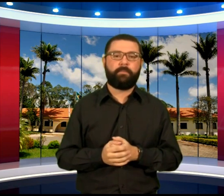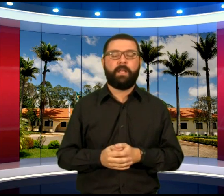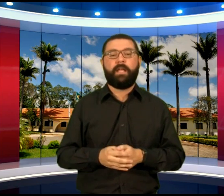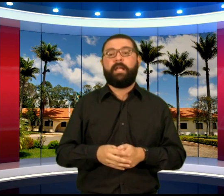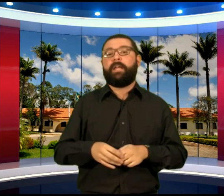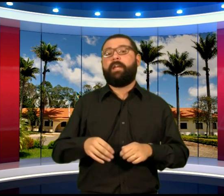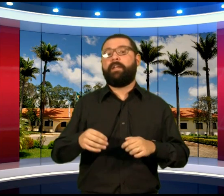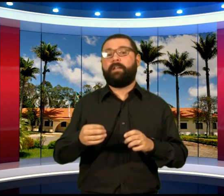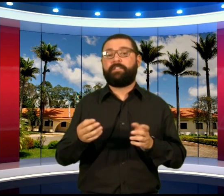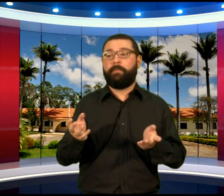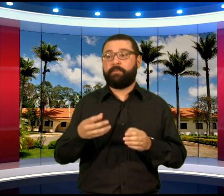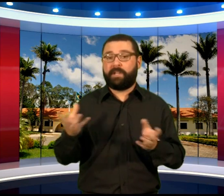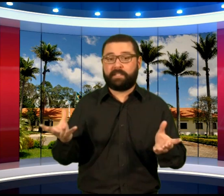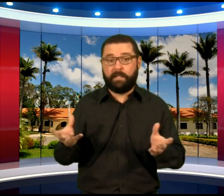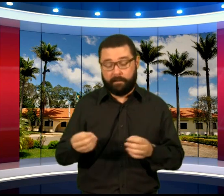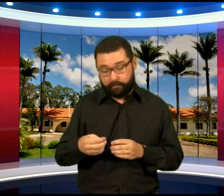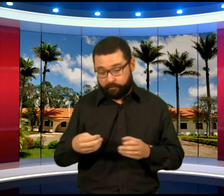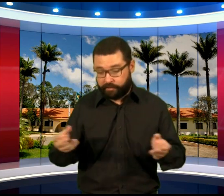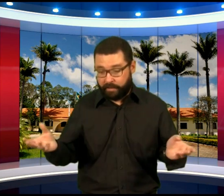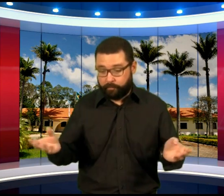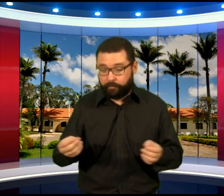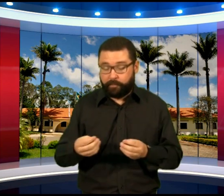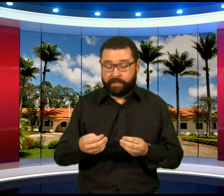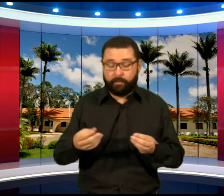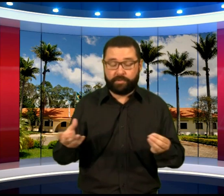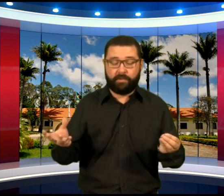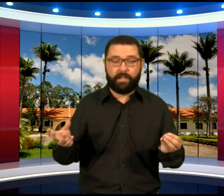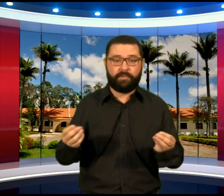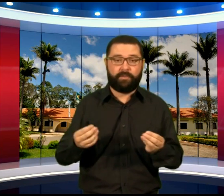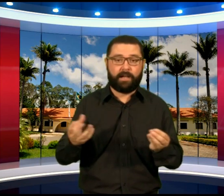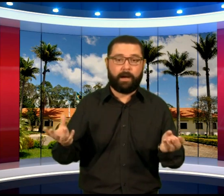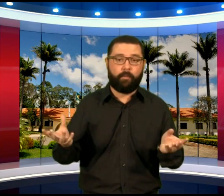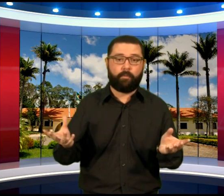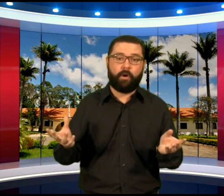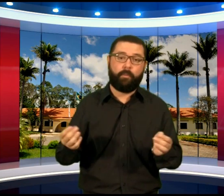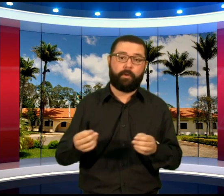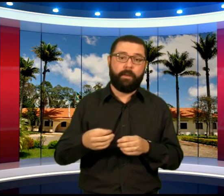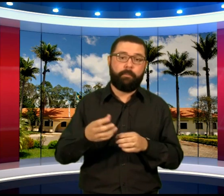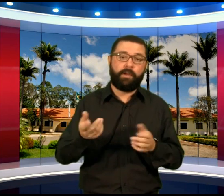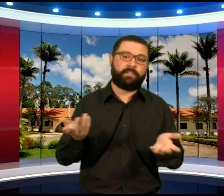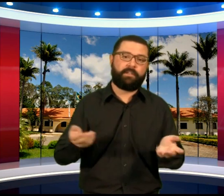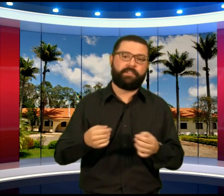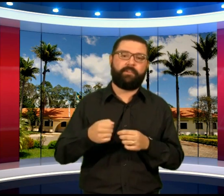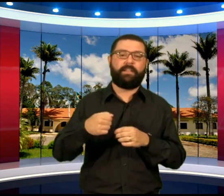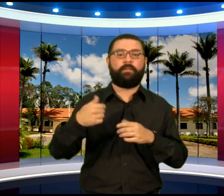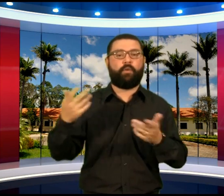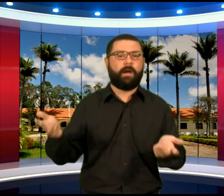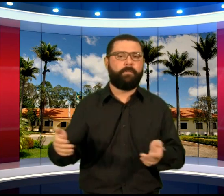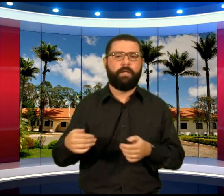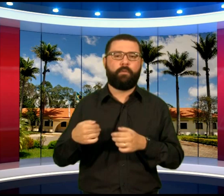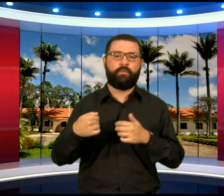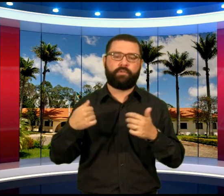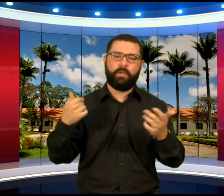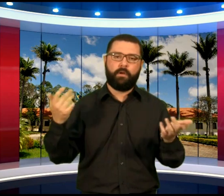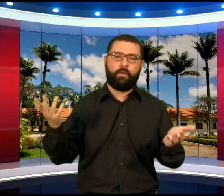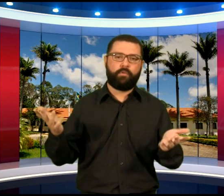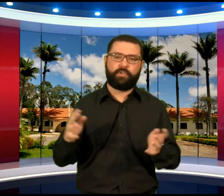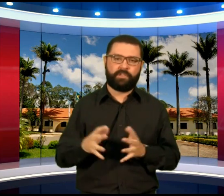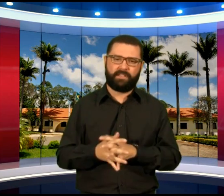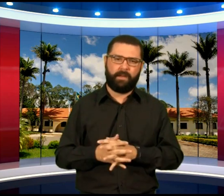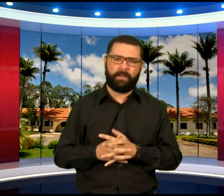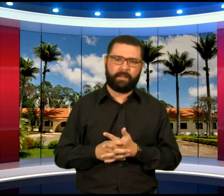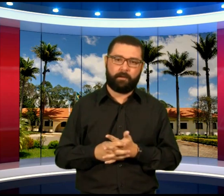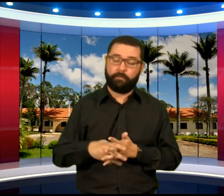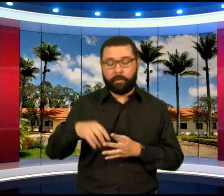operação, tá? E se mesmo assim você não conseguiu identificar qual é o problema, pode ser que você vai ter que trocar bicos, ou o